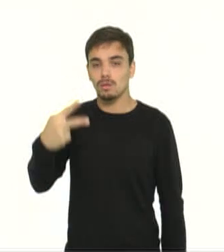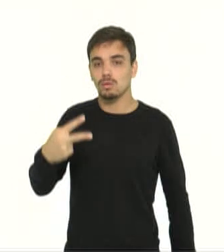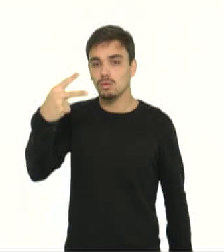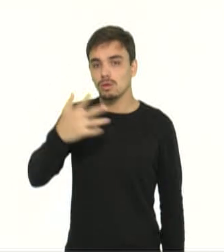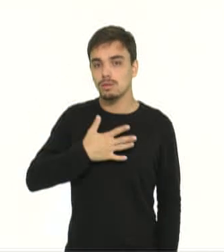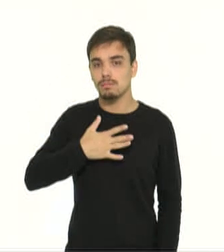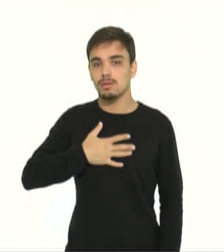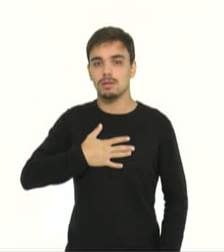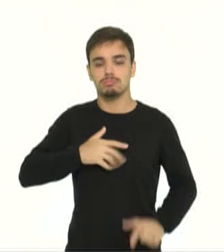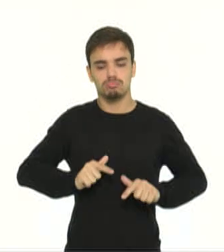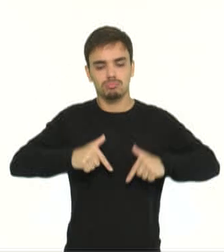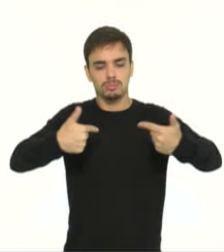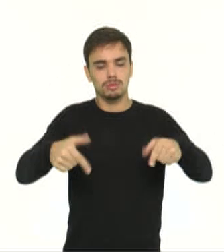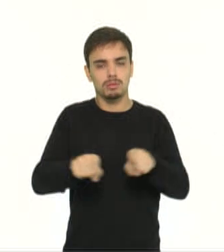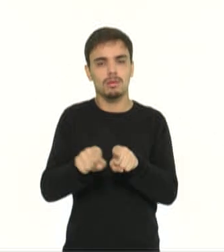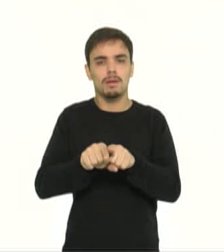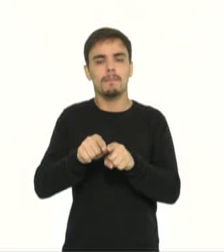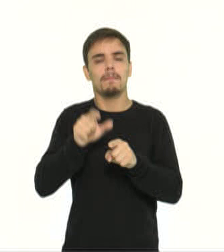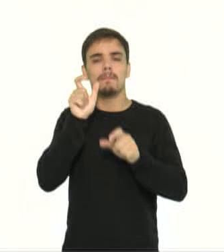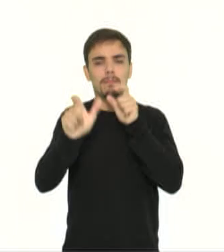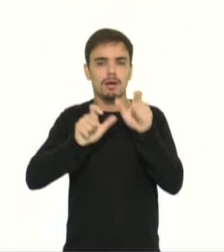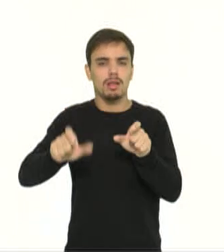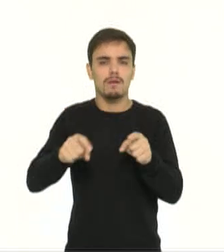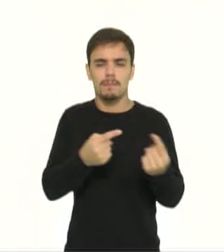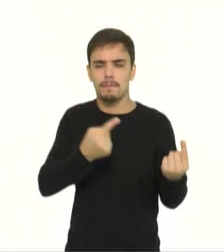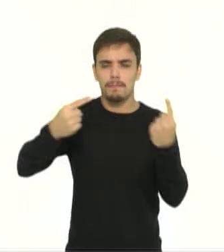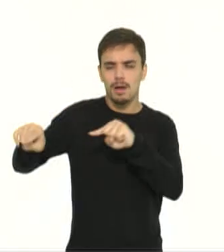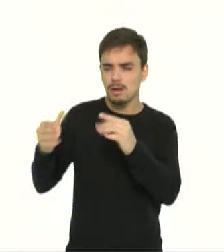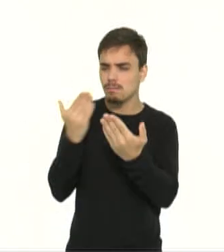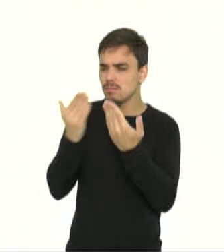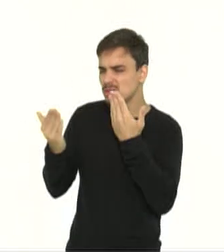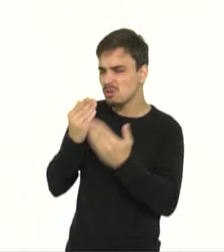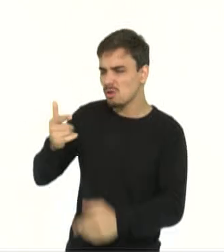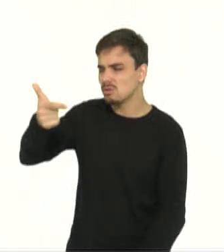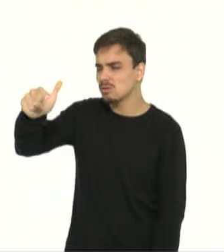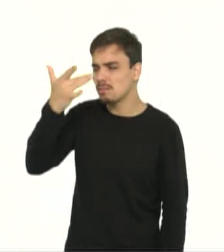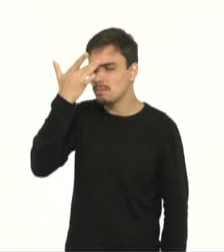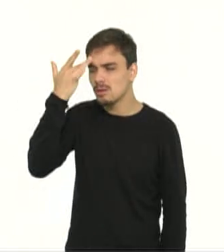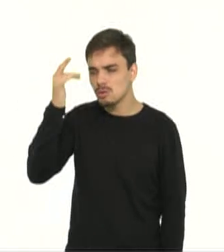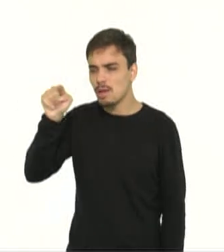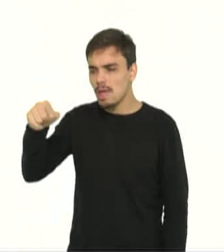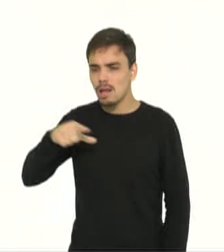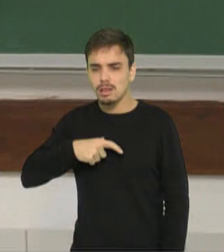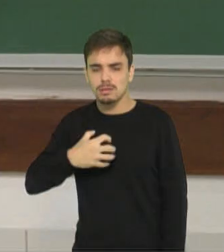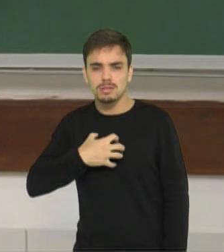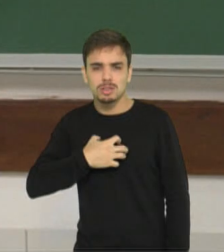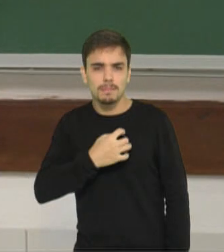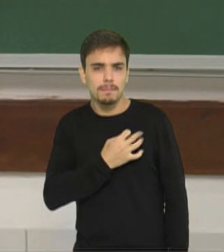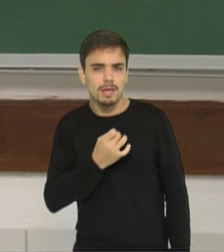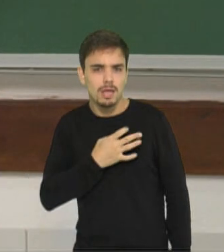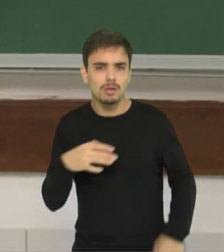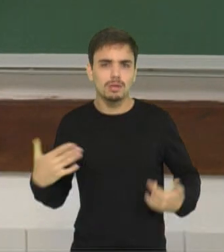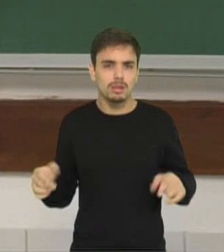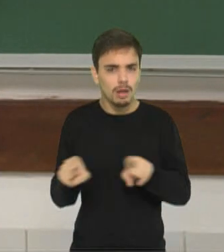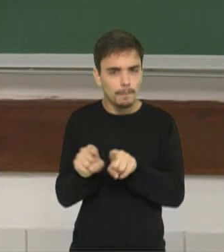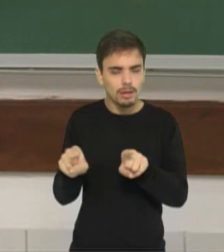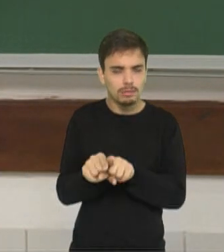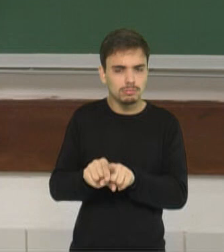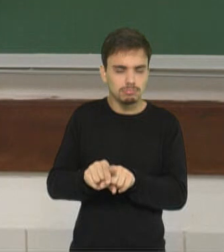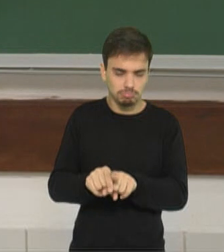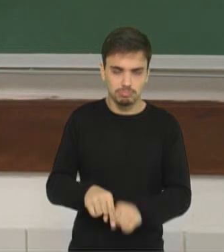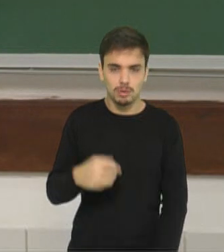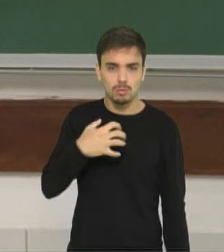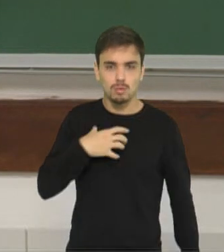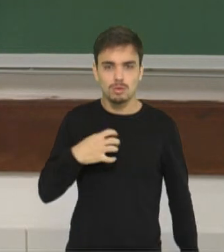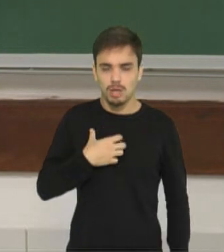têm ferido alguém psicologicamente ou feito essa pessoa sentir medo? Será que o jeito que eu estou falando, o jeito que eu